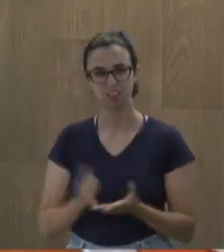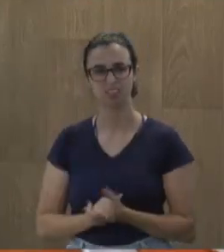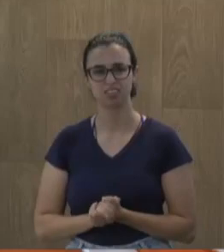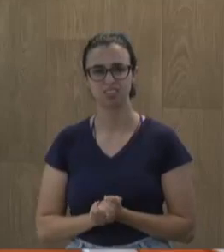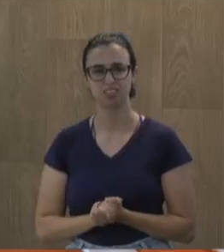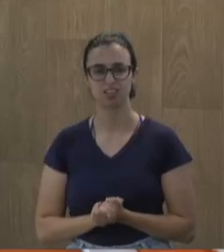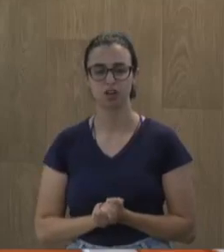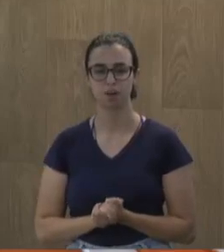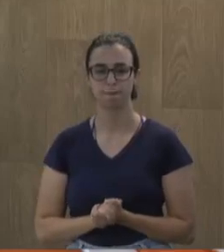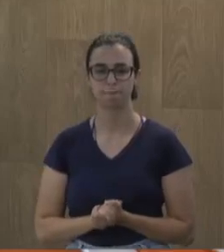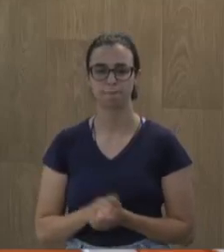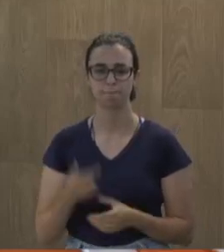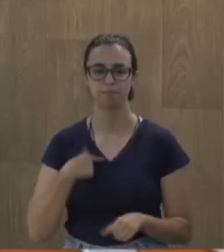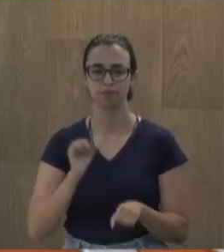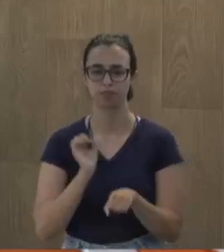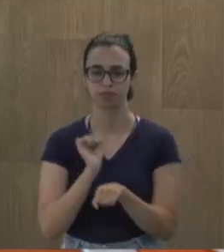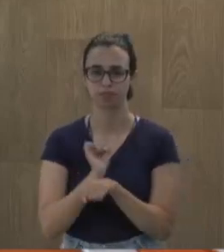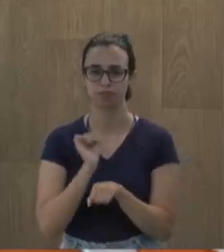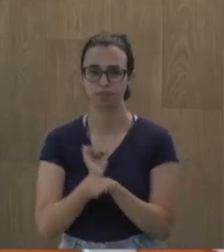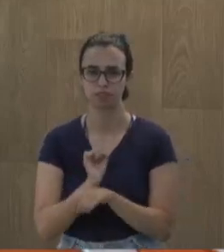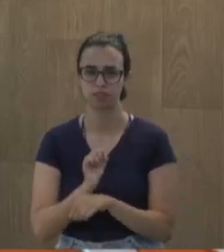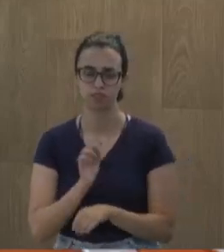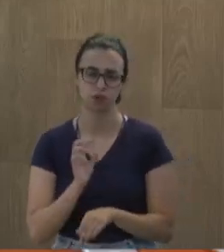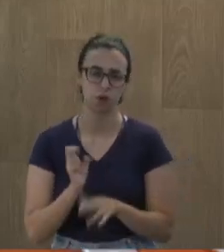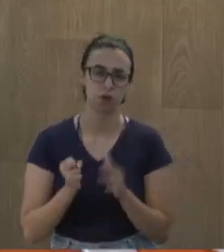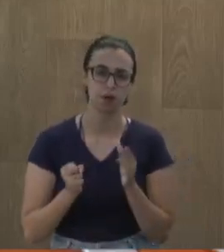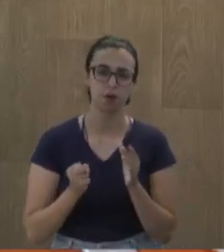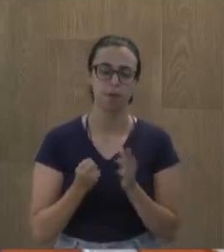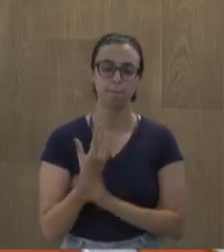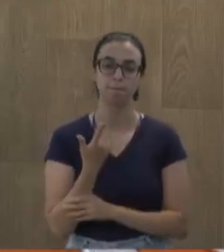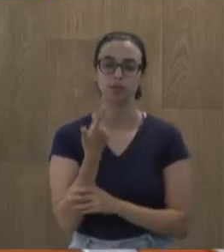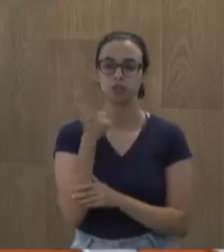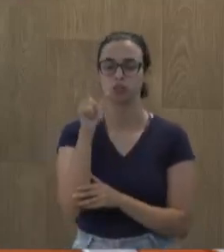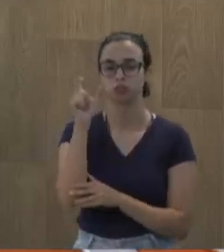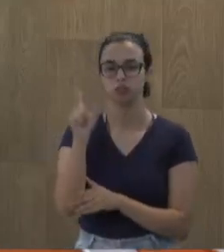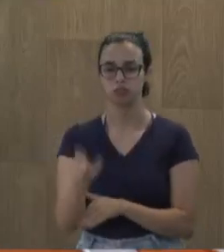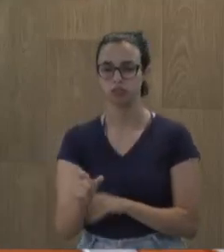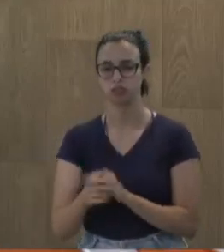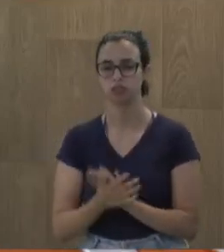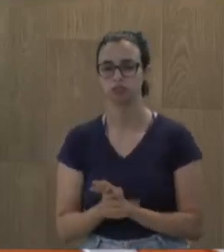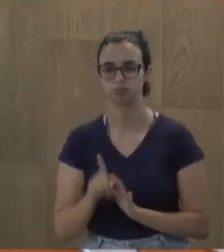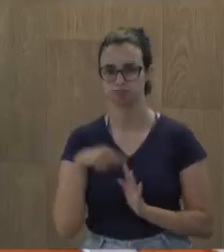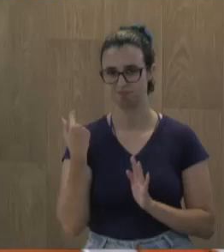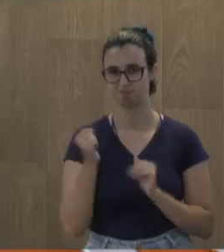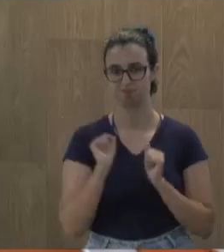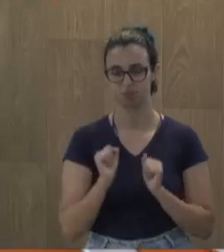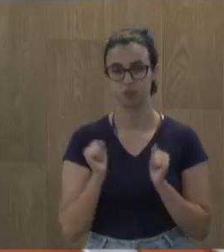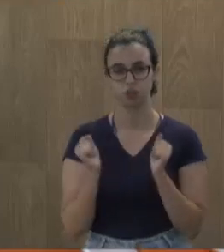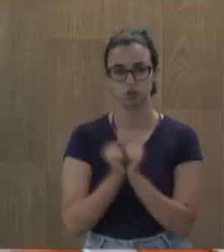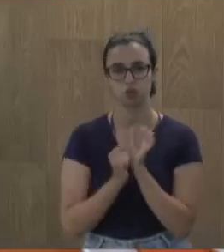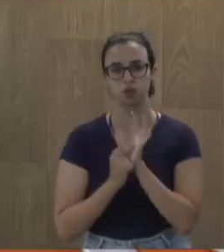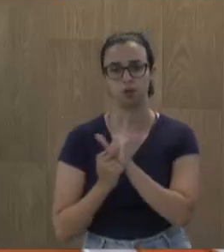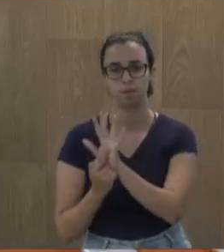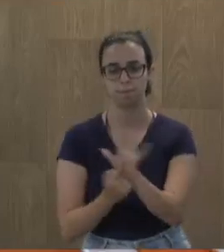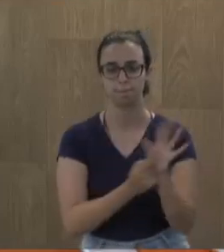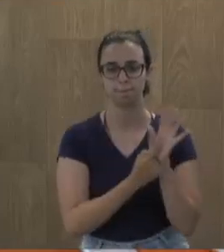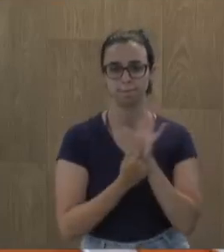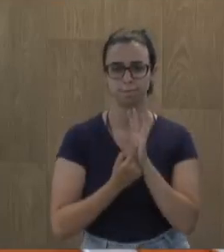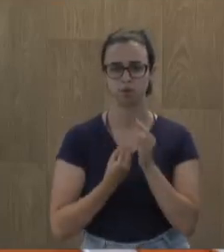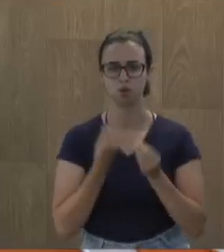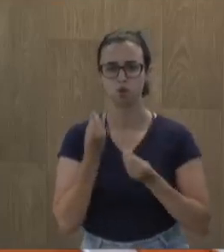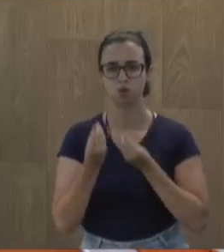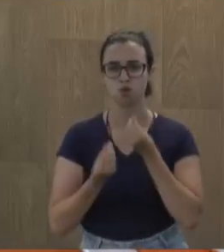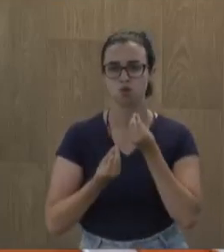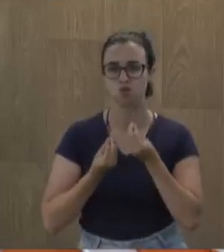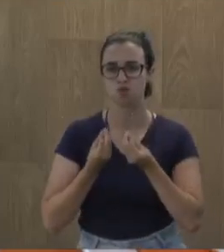eu estou esperando é só aparecer mais algum aí para nós criar o cardômetro para nós mostrar para Divinópolis quantos Caco ar condicionais estão